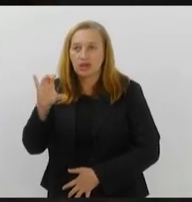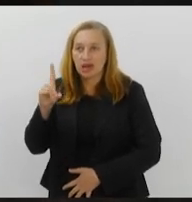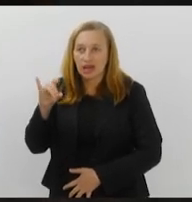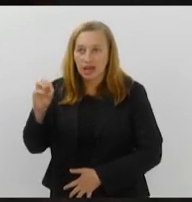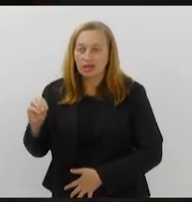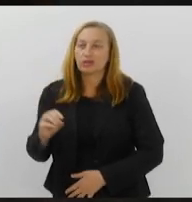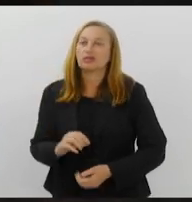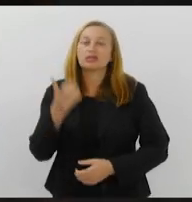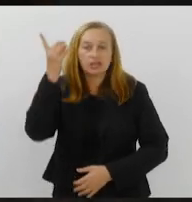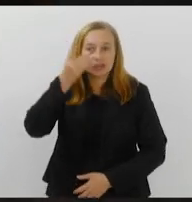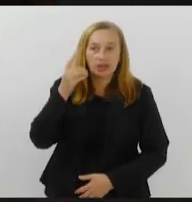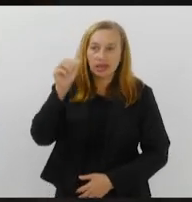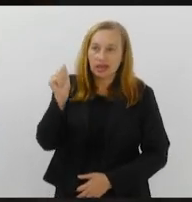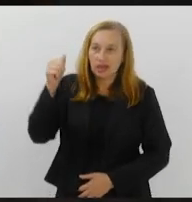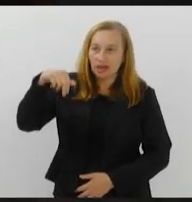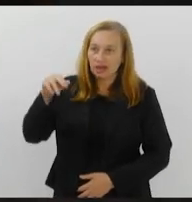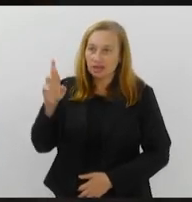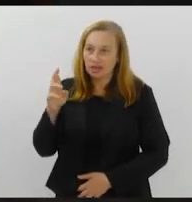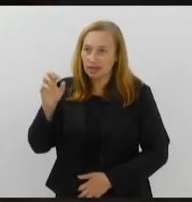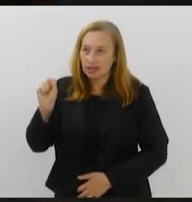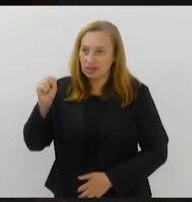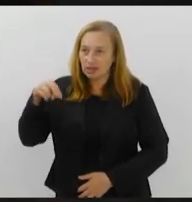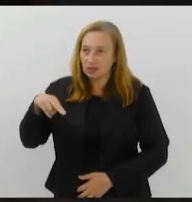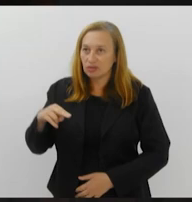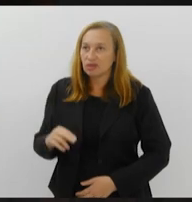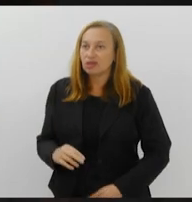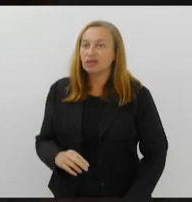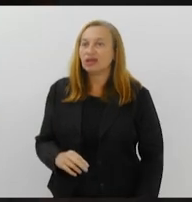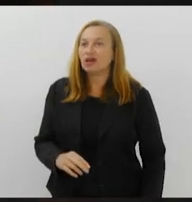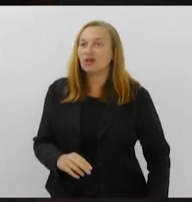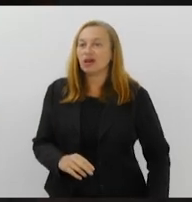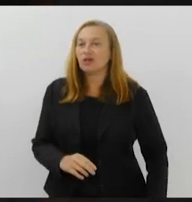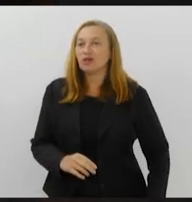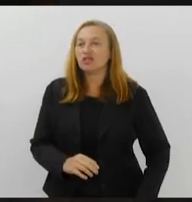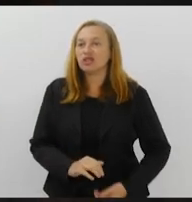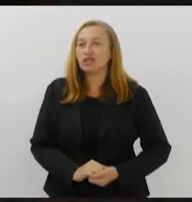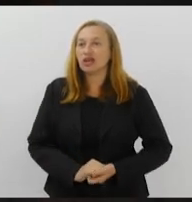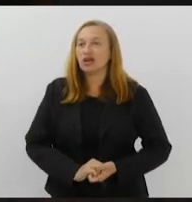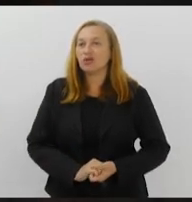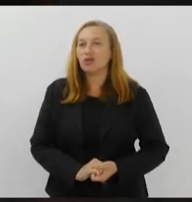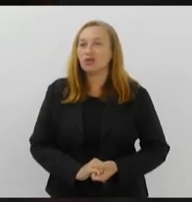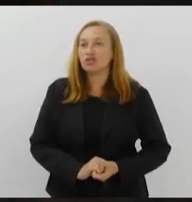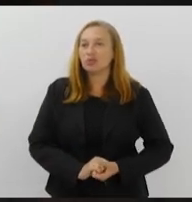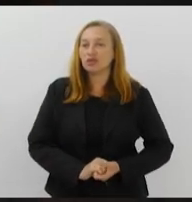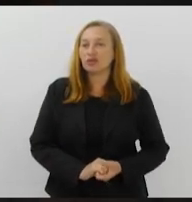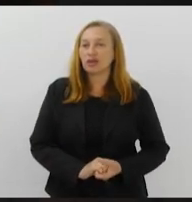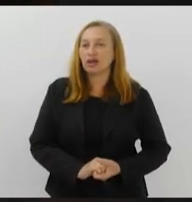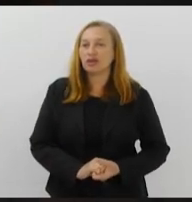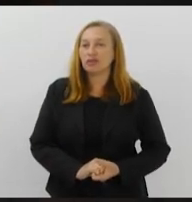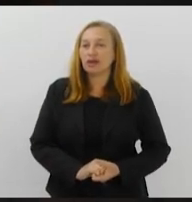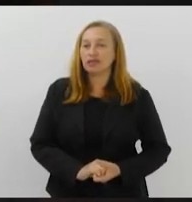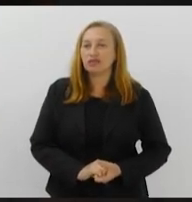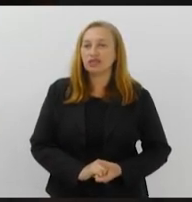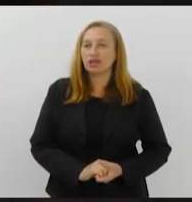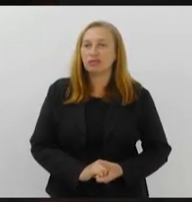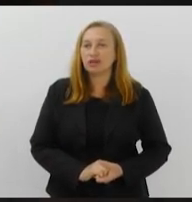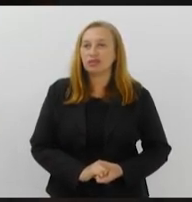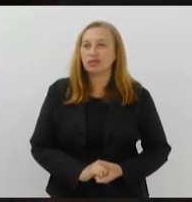deputado Anderson Moraes. Secretário. É verdade, deputado Anderson Moraes está de